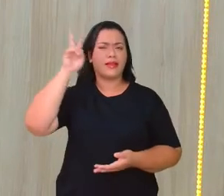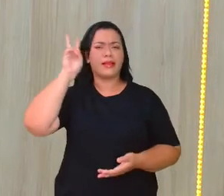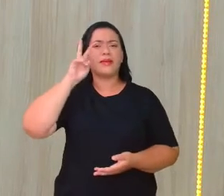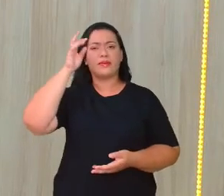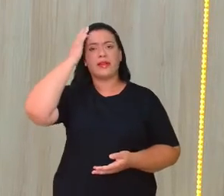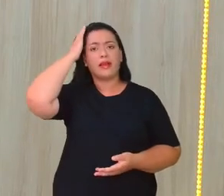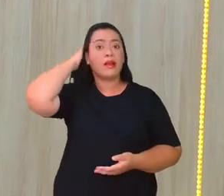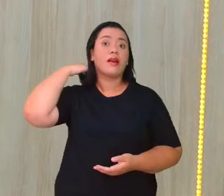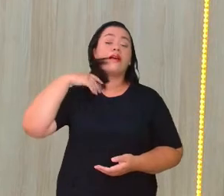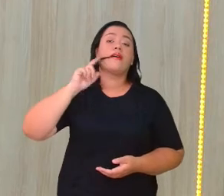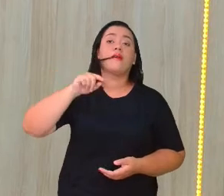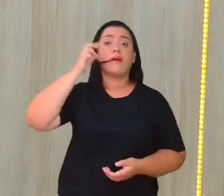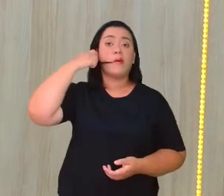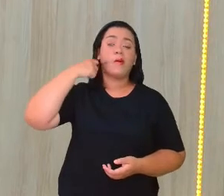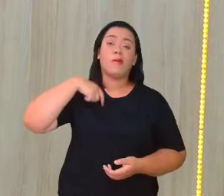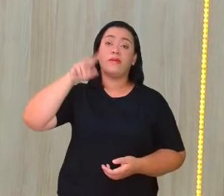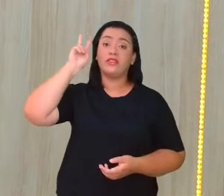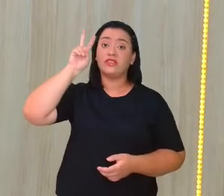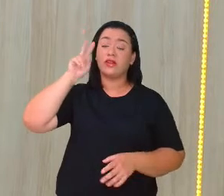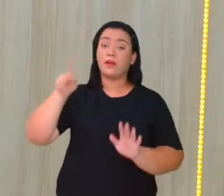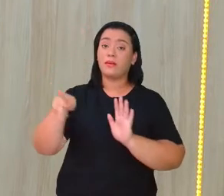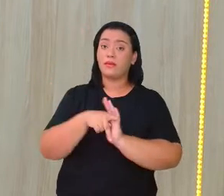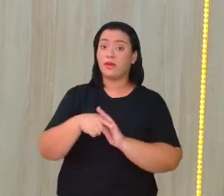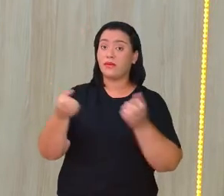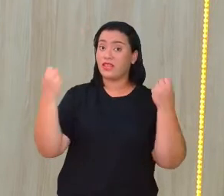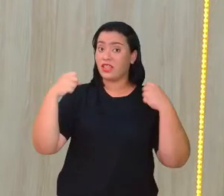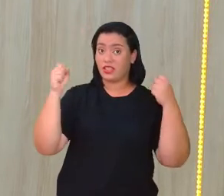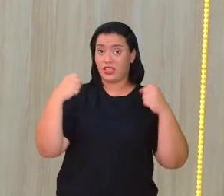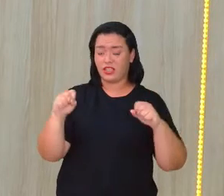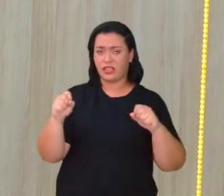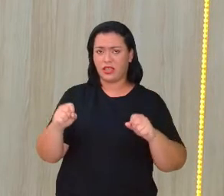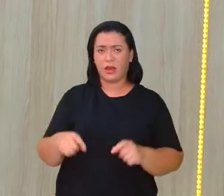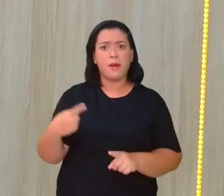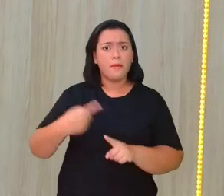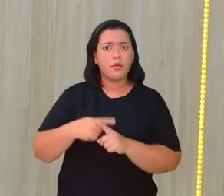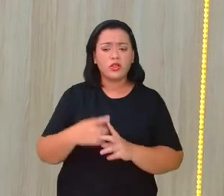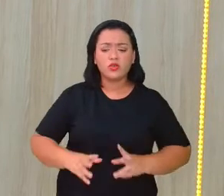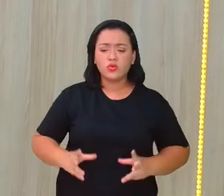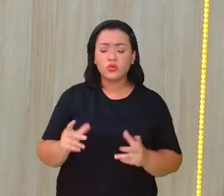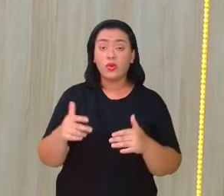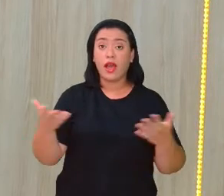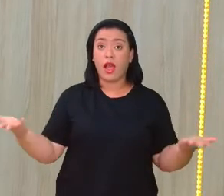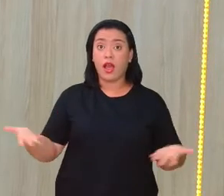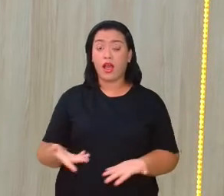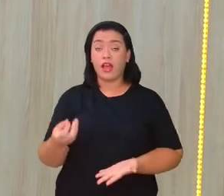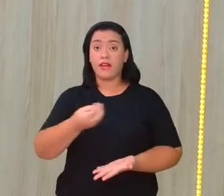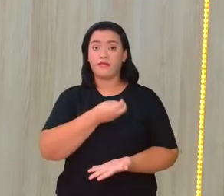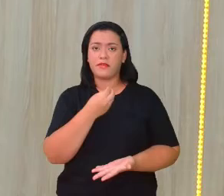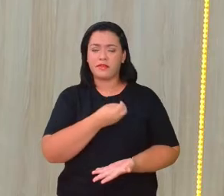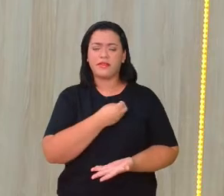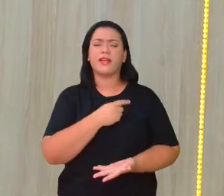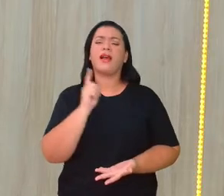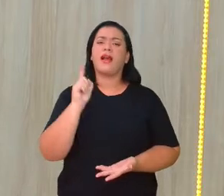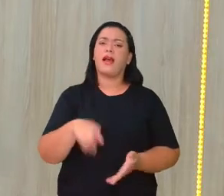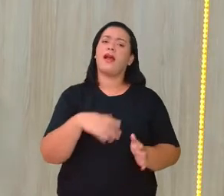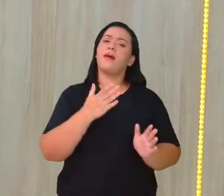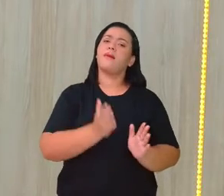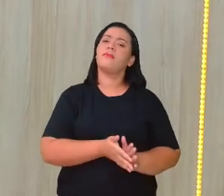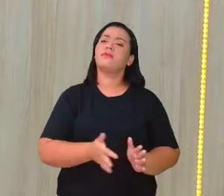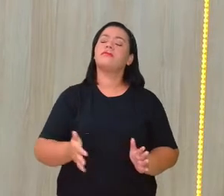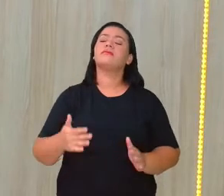pouco da história da ginástica. Porque tudo que a gente vive hoje em dia, né, passou por um processo